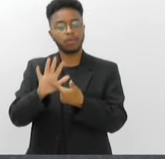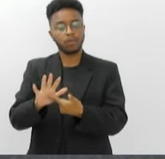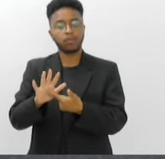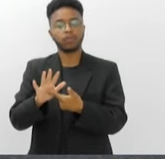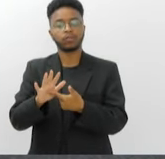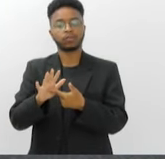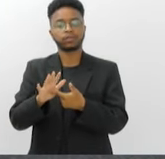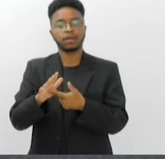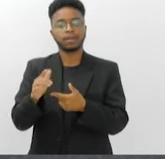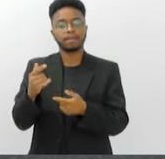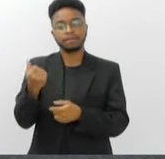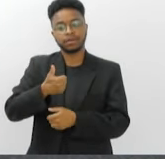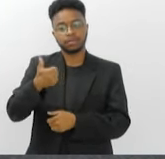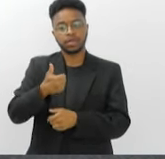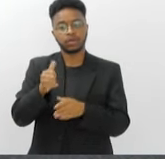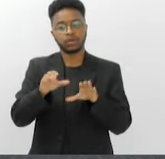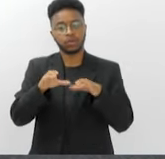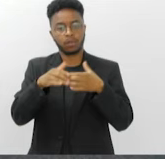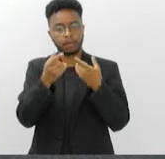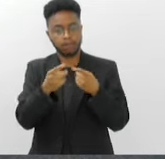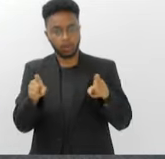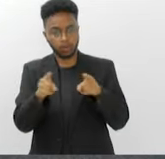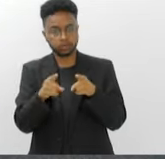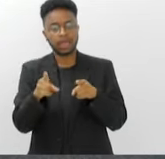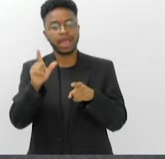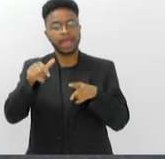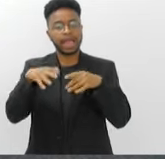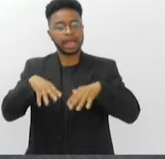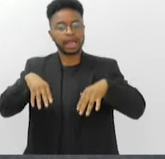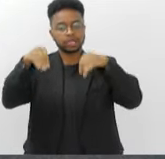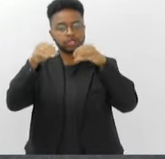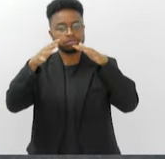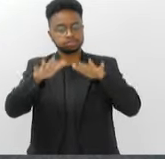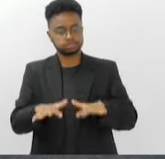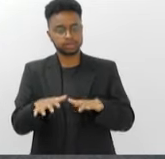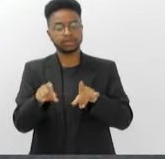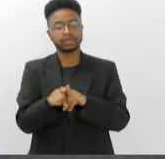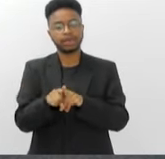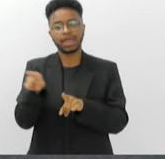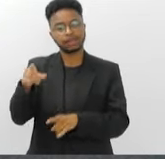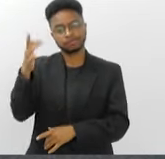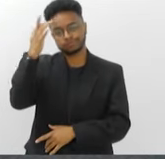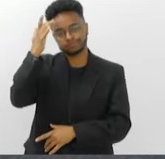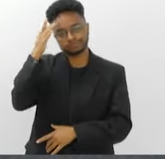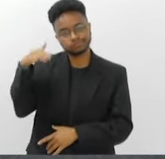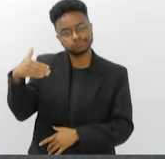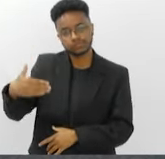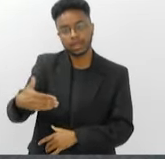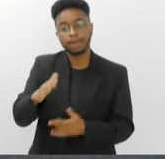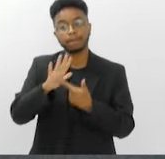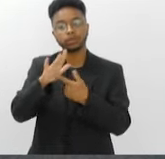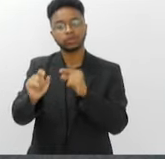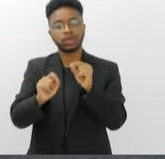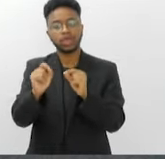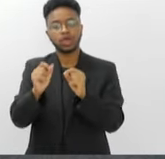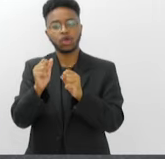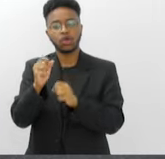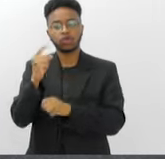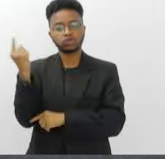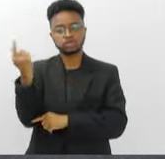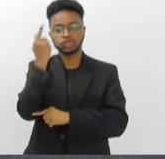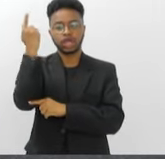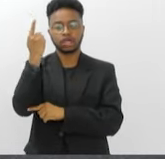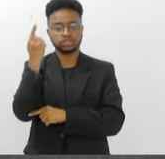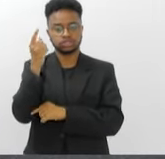Castelos e Ruínas, mas ele também é alguém que foi amadurecendo e nos avisando que o gigante chegaria, e os